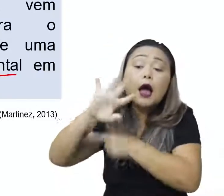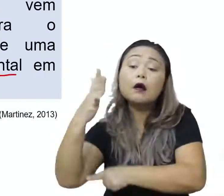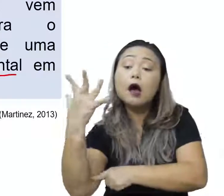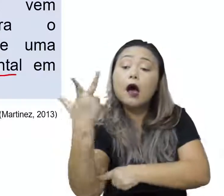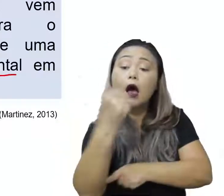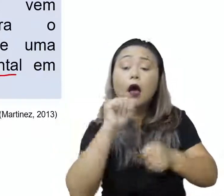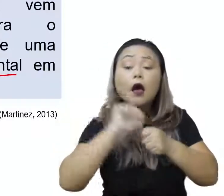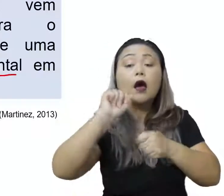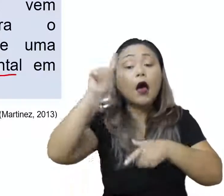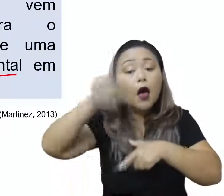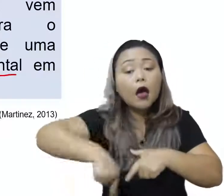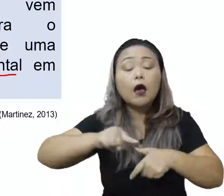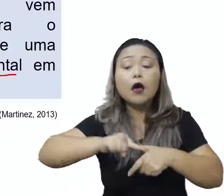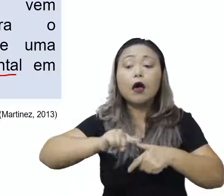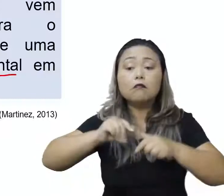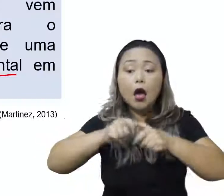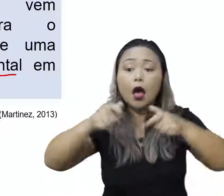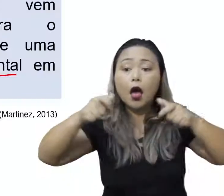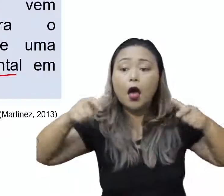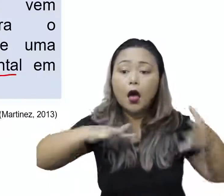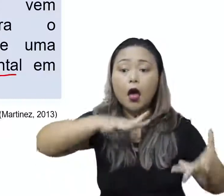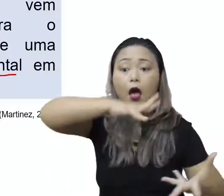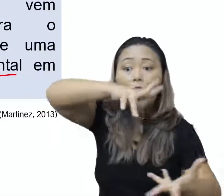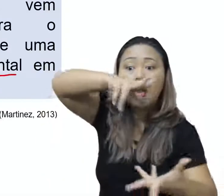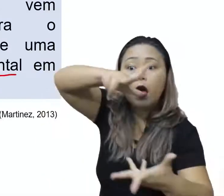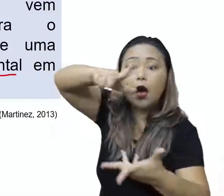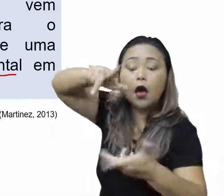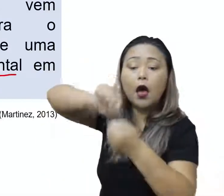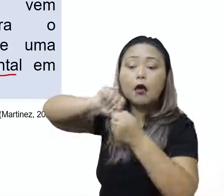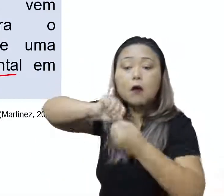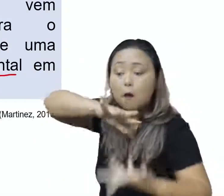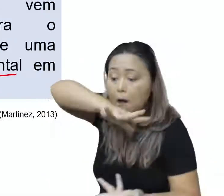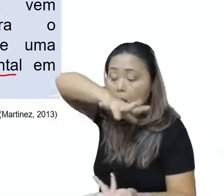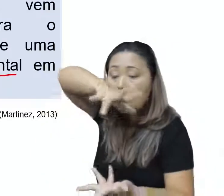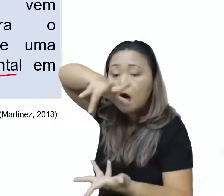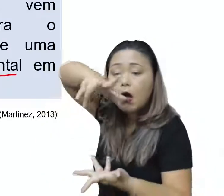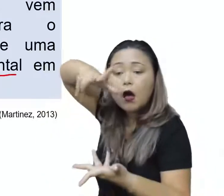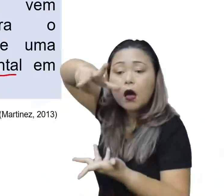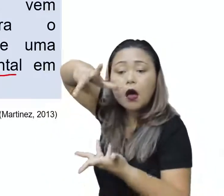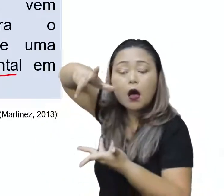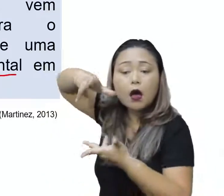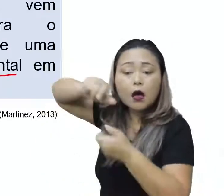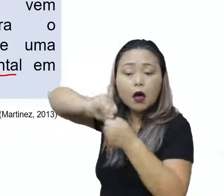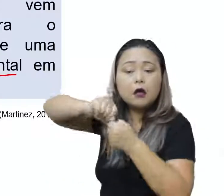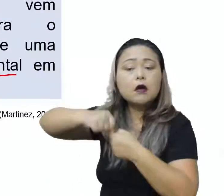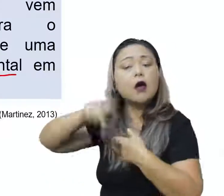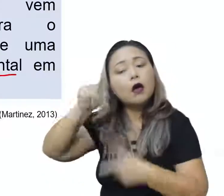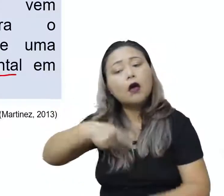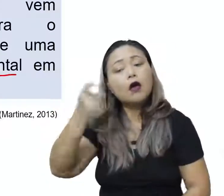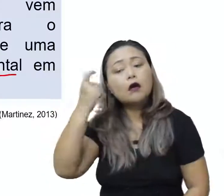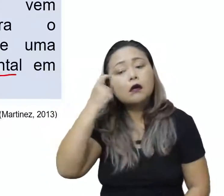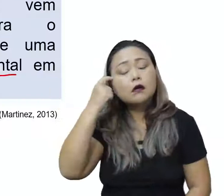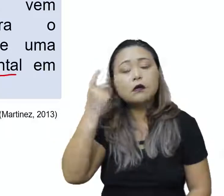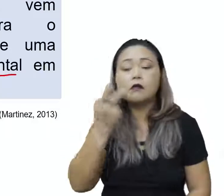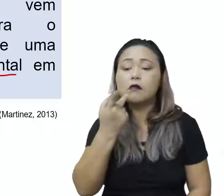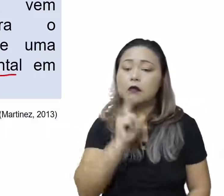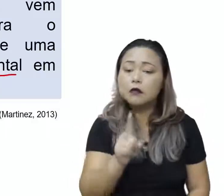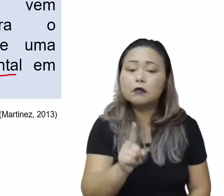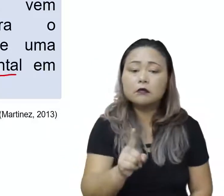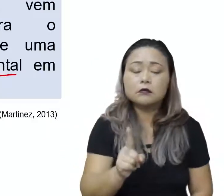Professor, como assim, professor, em escala planetária? É aquela ideia que eu falei para você.